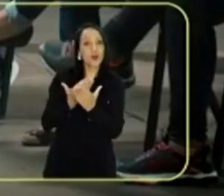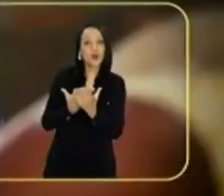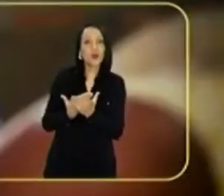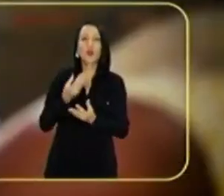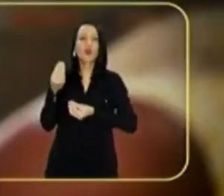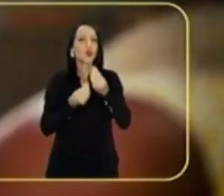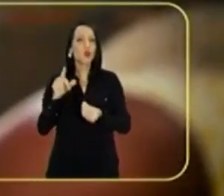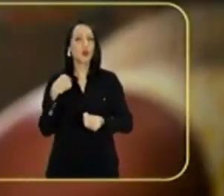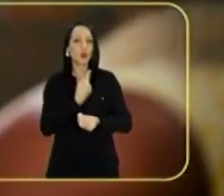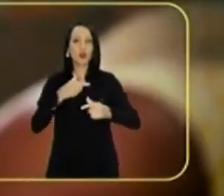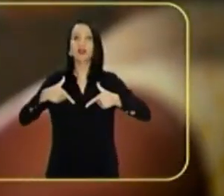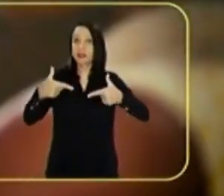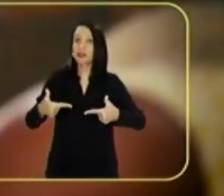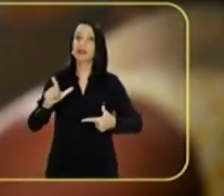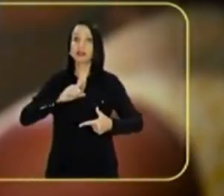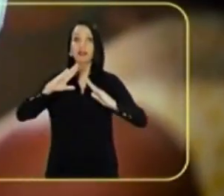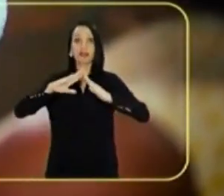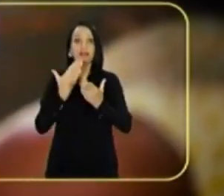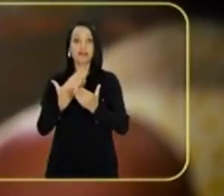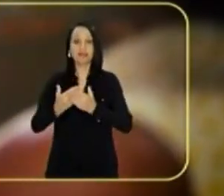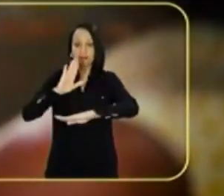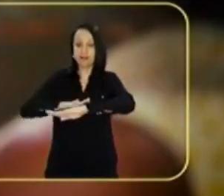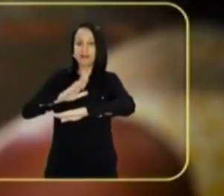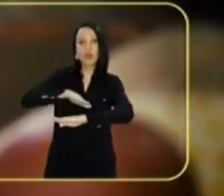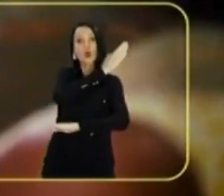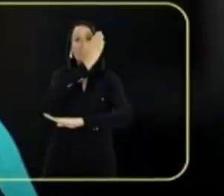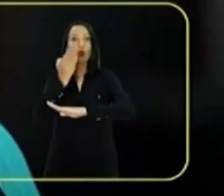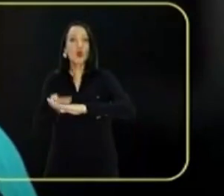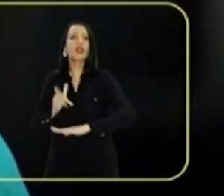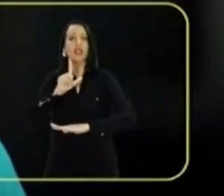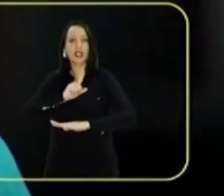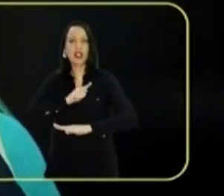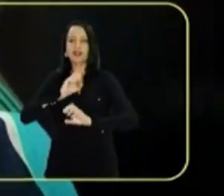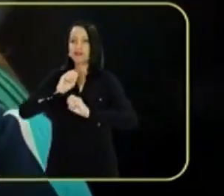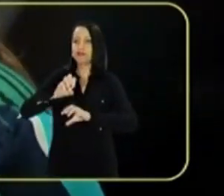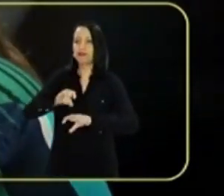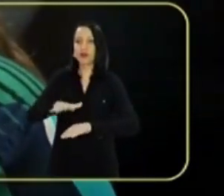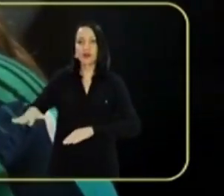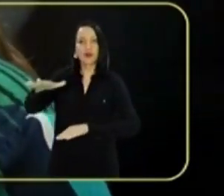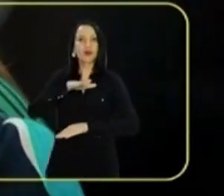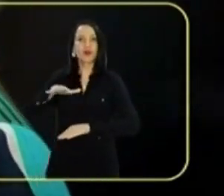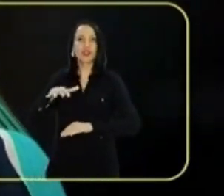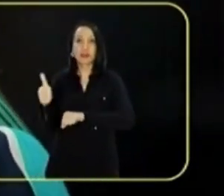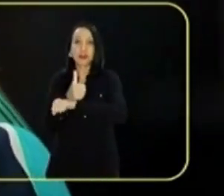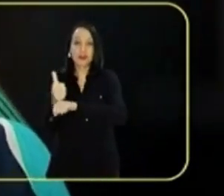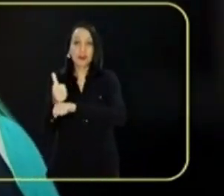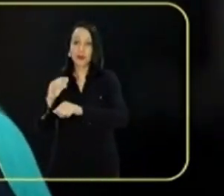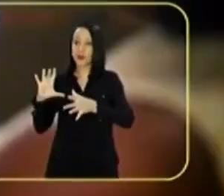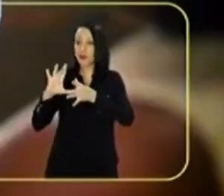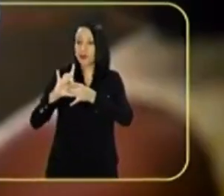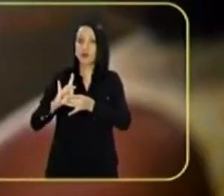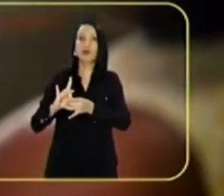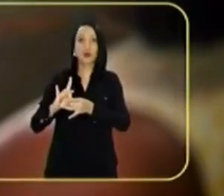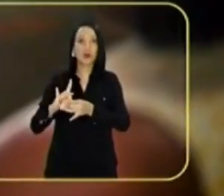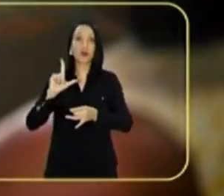escola, como é que a gente vai fazer? Nós vamos ter escola de tempo integral. A gente vai começar a formar o profissional e nós vamos